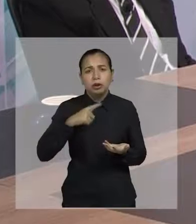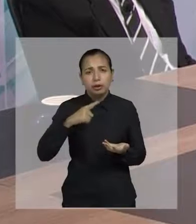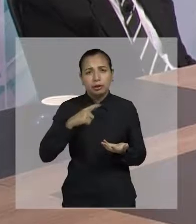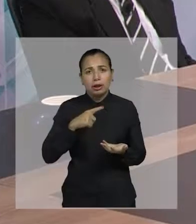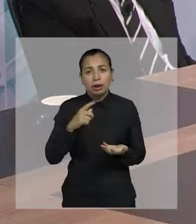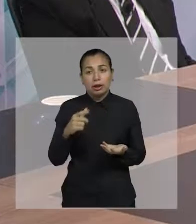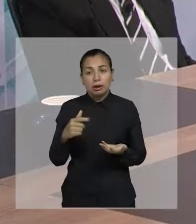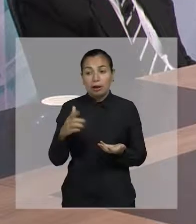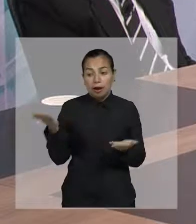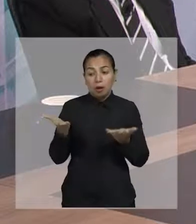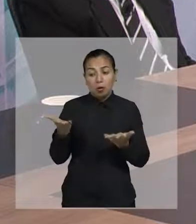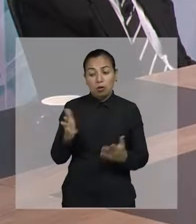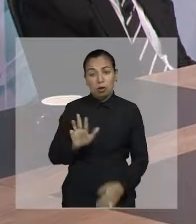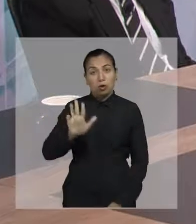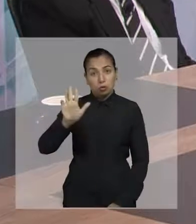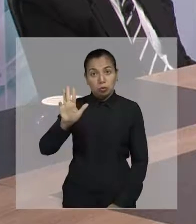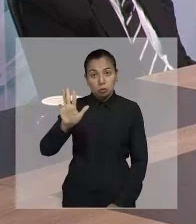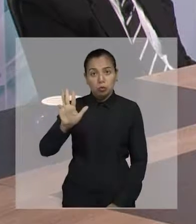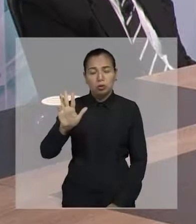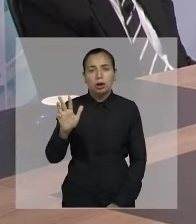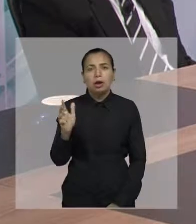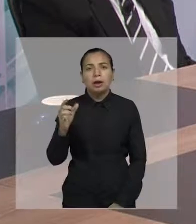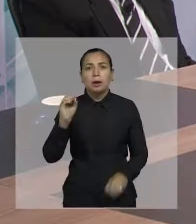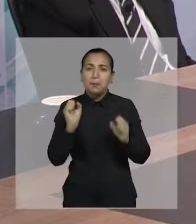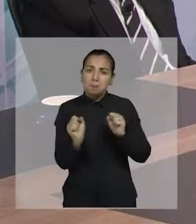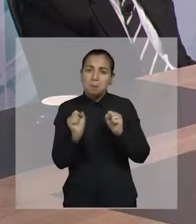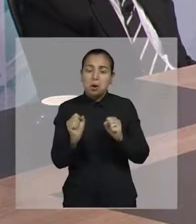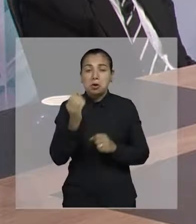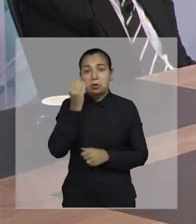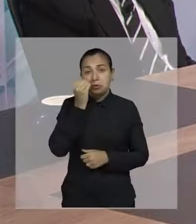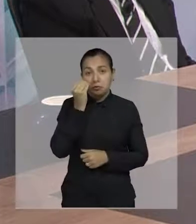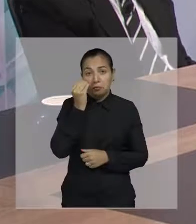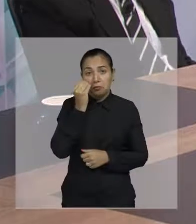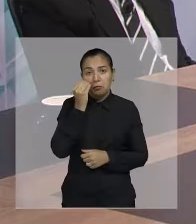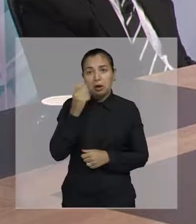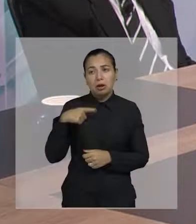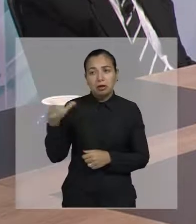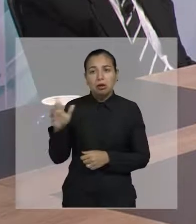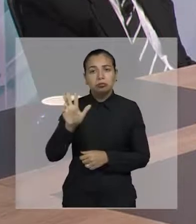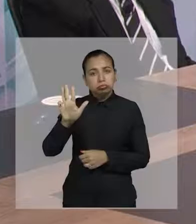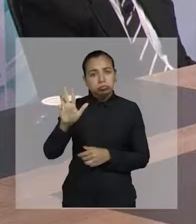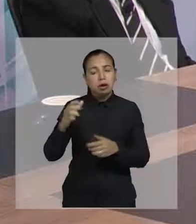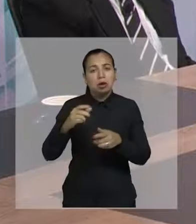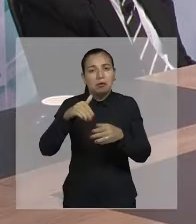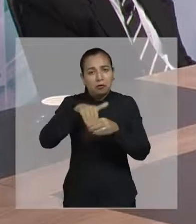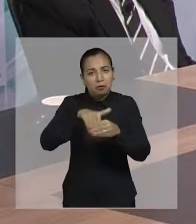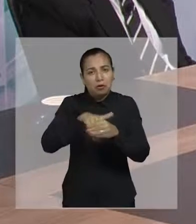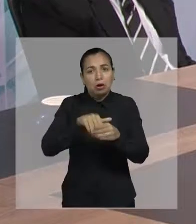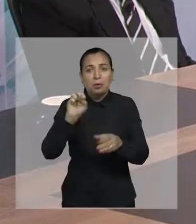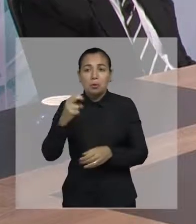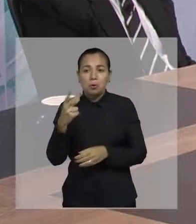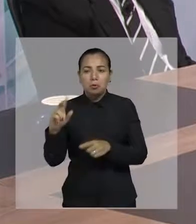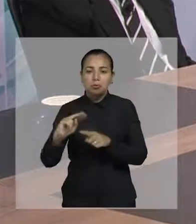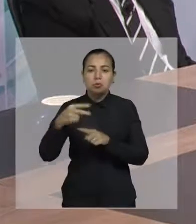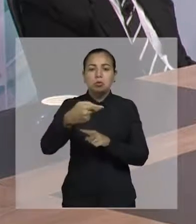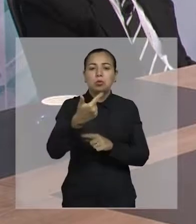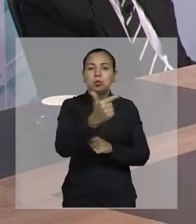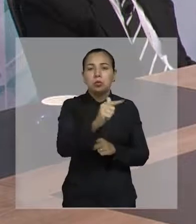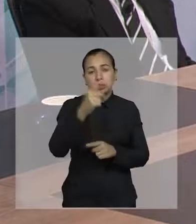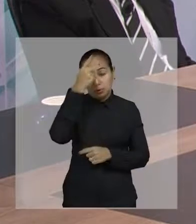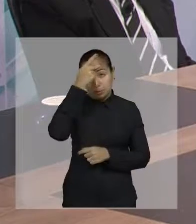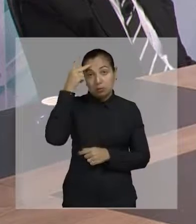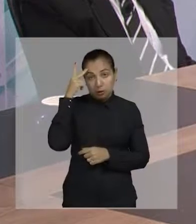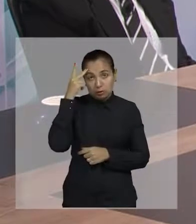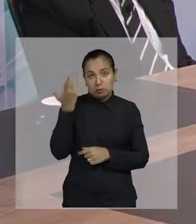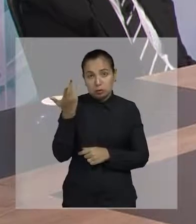do ex-presidente Lula, com o poder de transferência que teoricamente se imagina que ele tenha para transferir para o Haddad, algo aí em